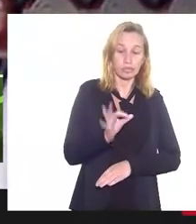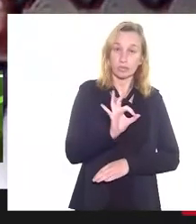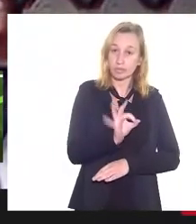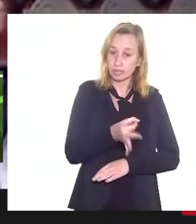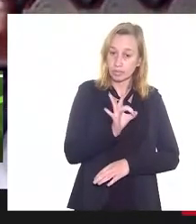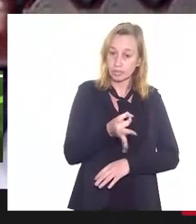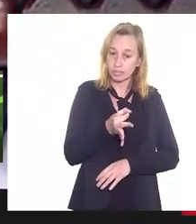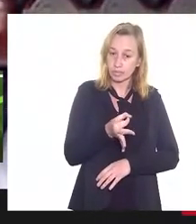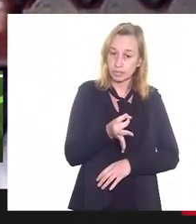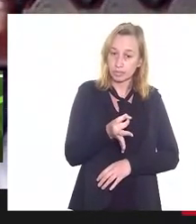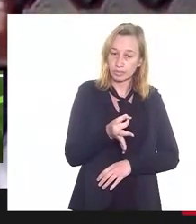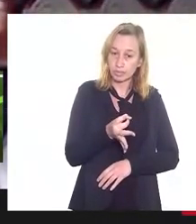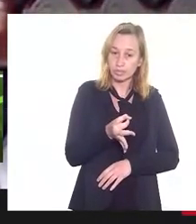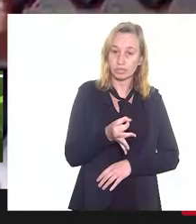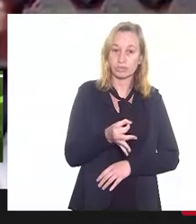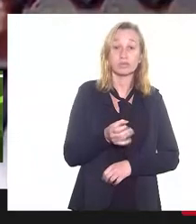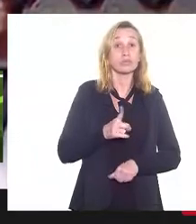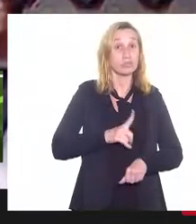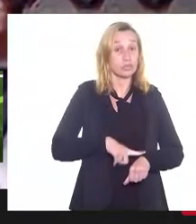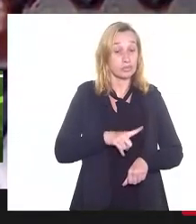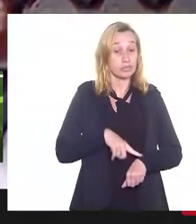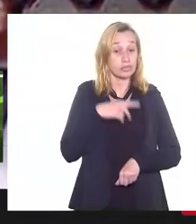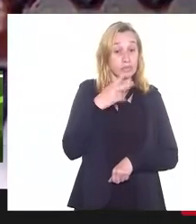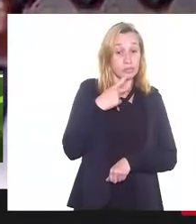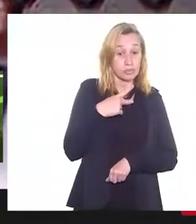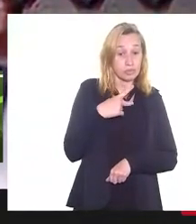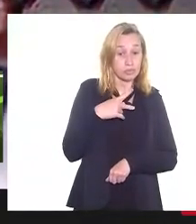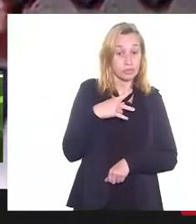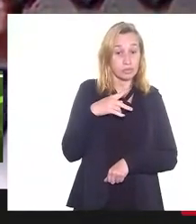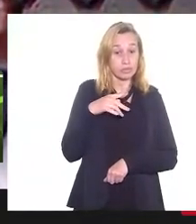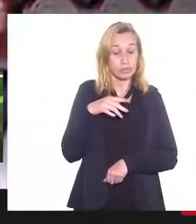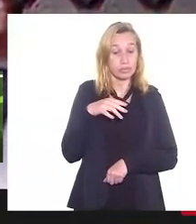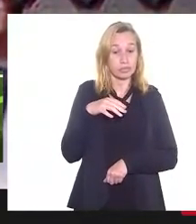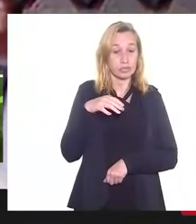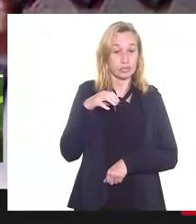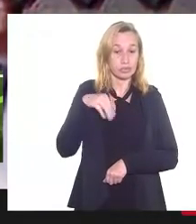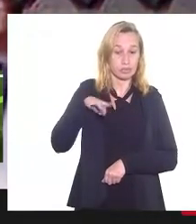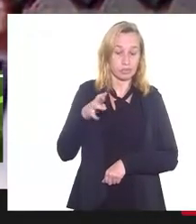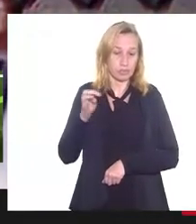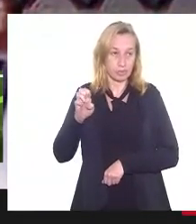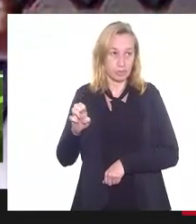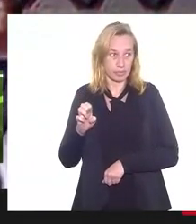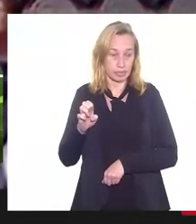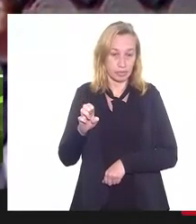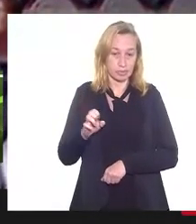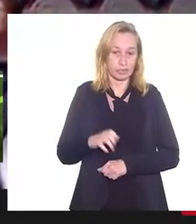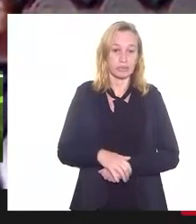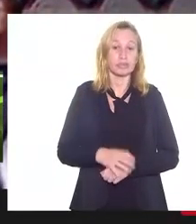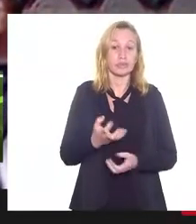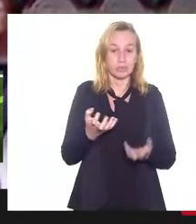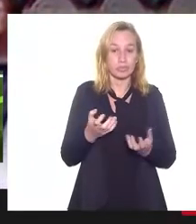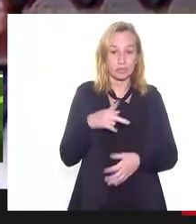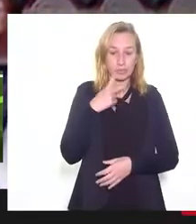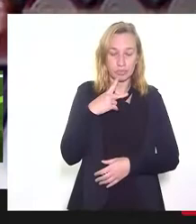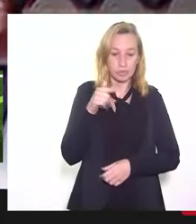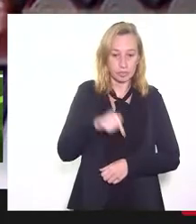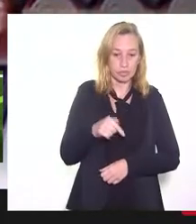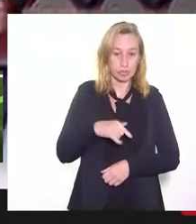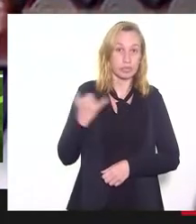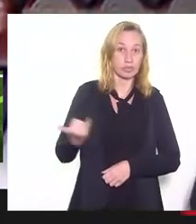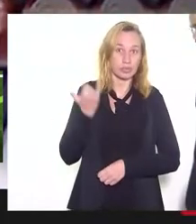exatamente no momento da fala da Ebome Margarete Ferreira. E quero ressaltar aqui